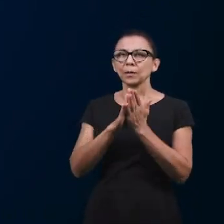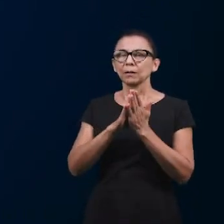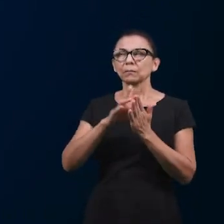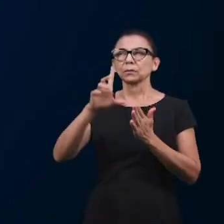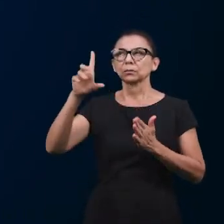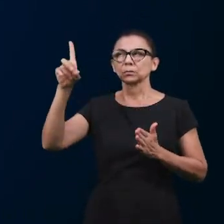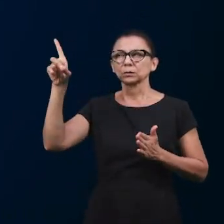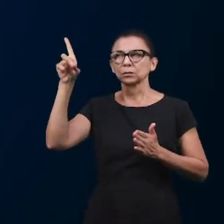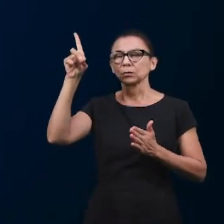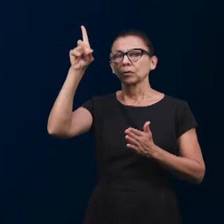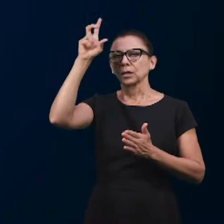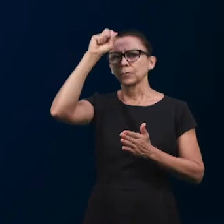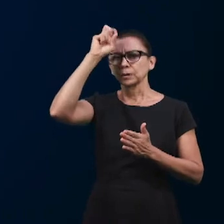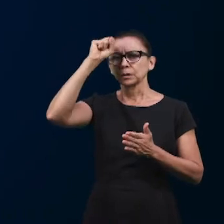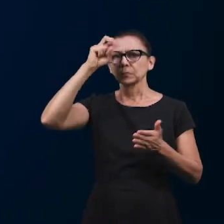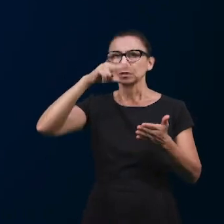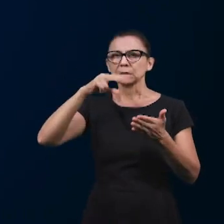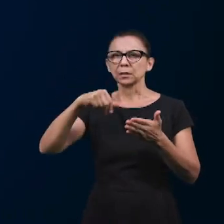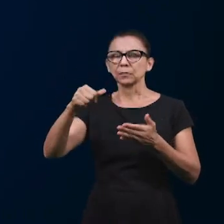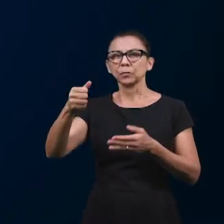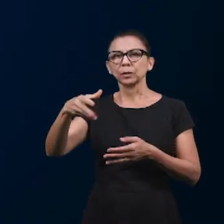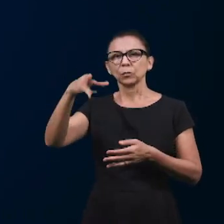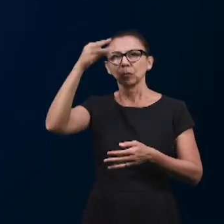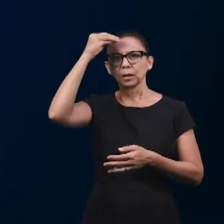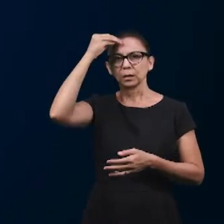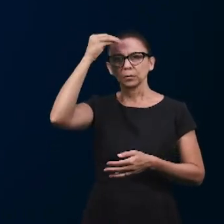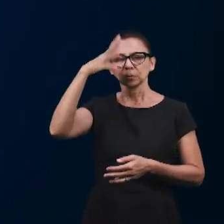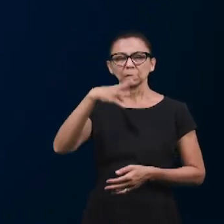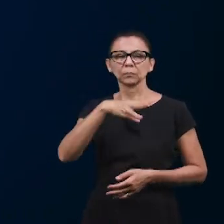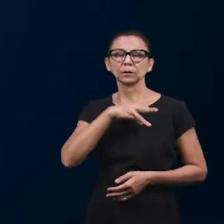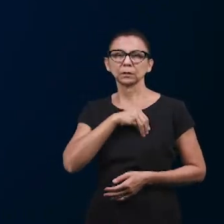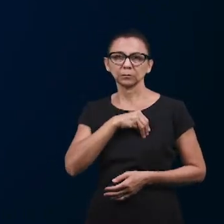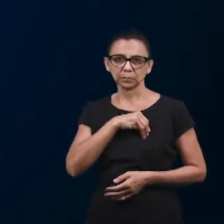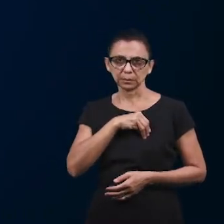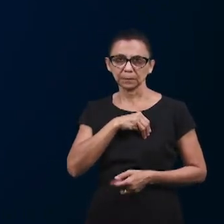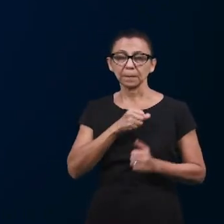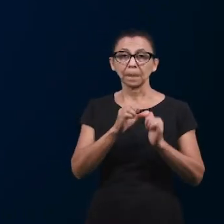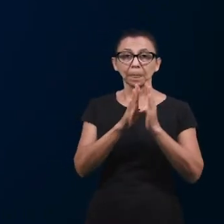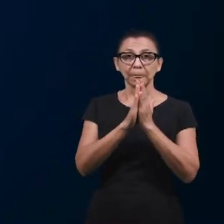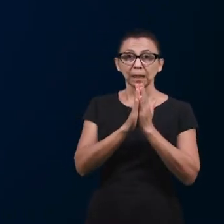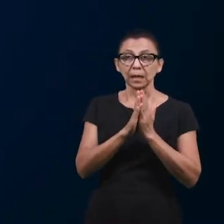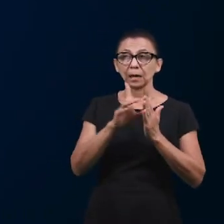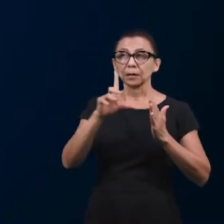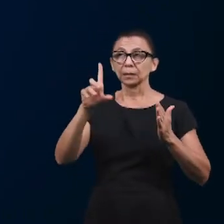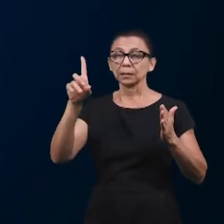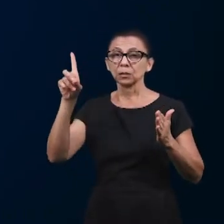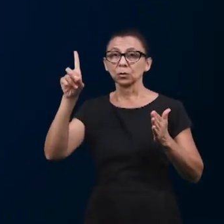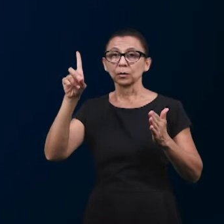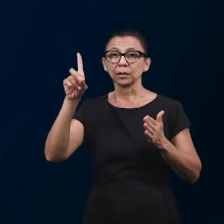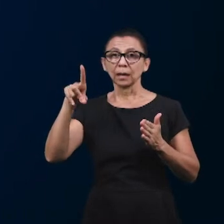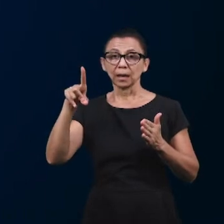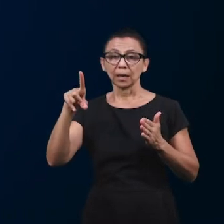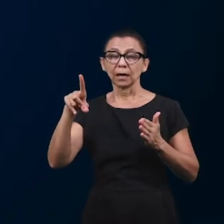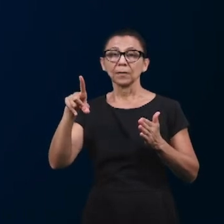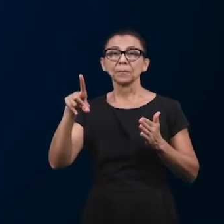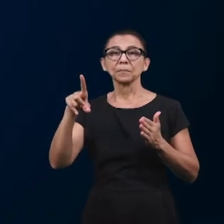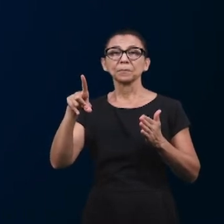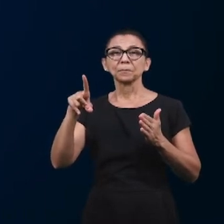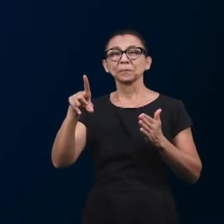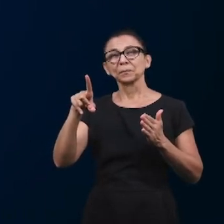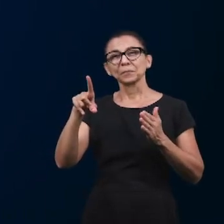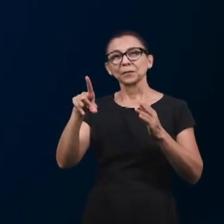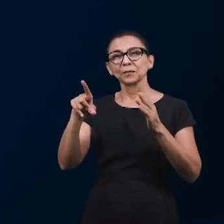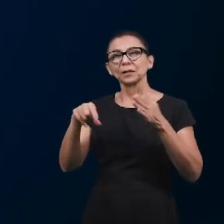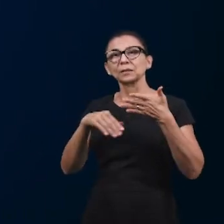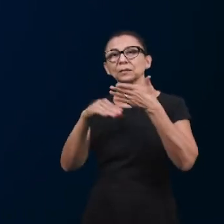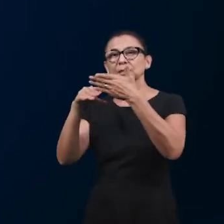coração, porque é algo de muito valor. E esse tesouro, que é a palavra de Deus, que é a sua obra, que vai nos levar para o reino